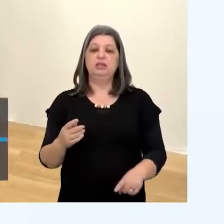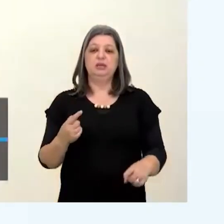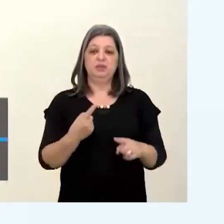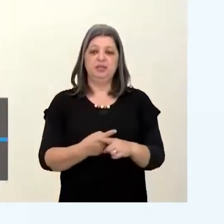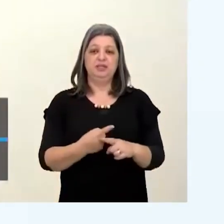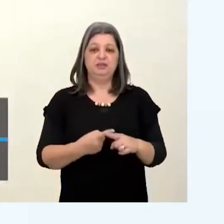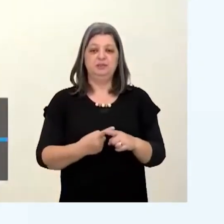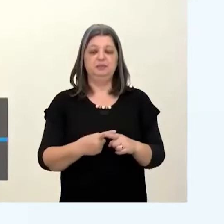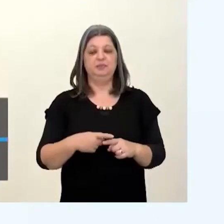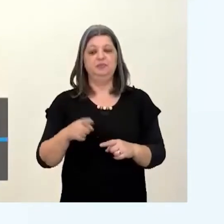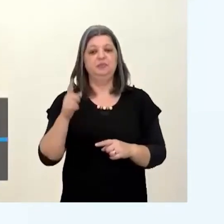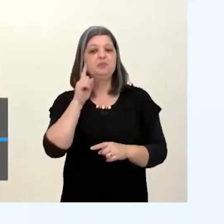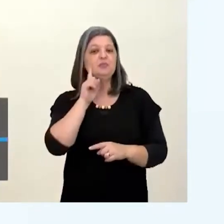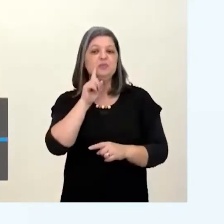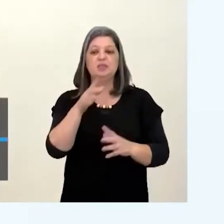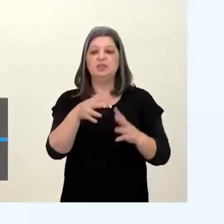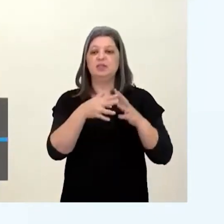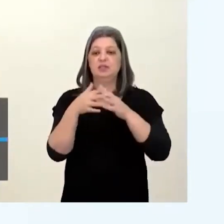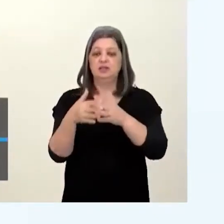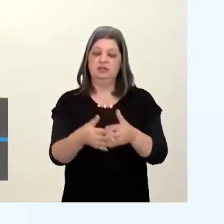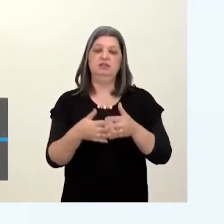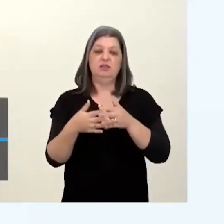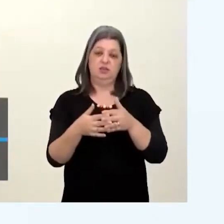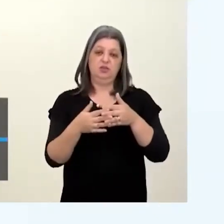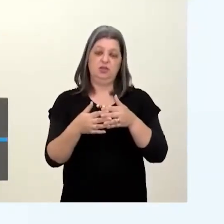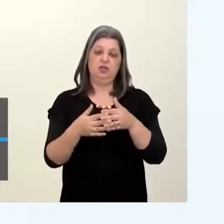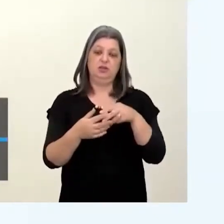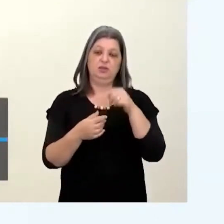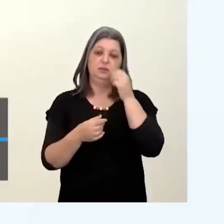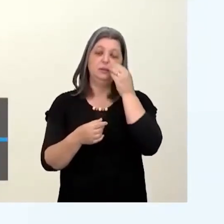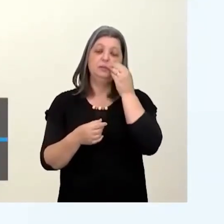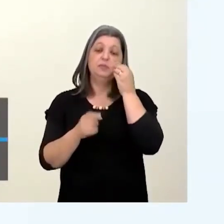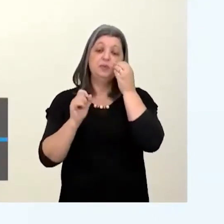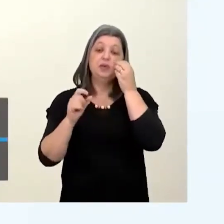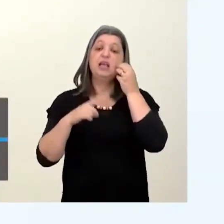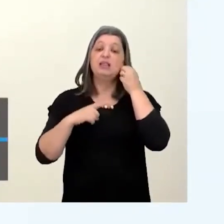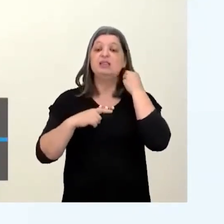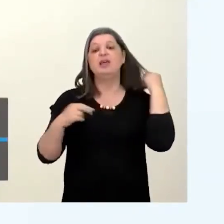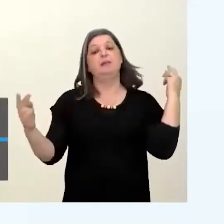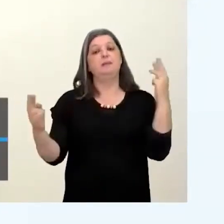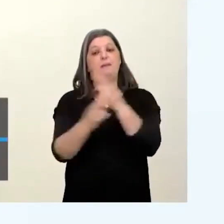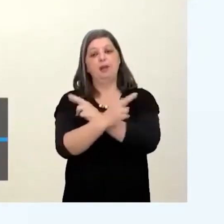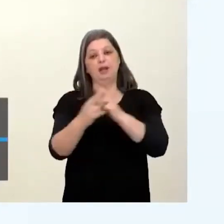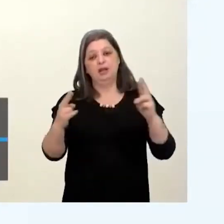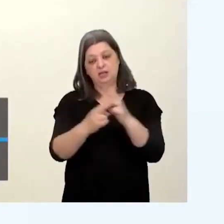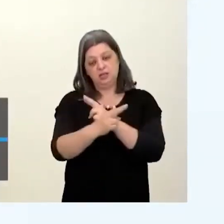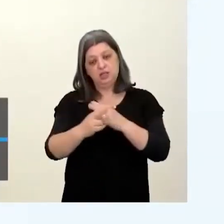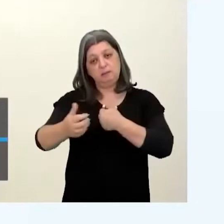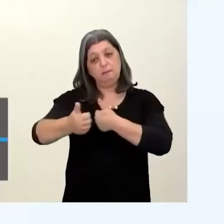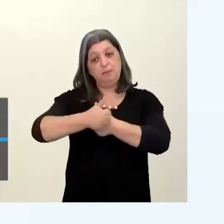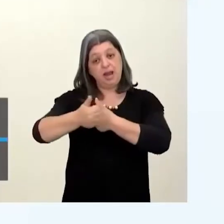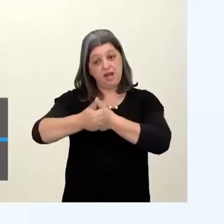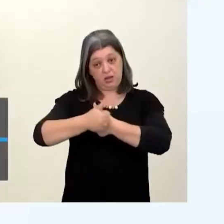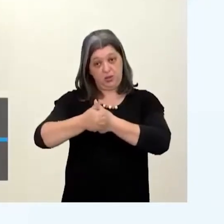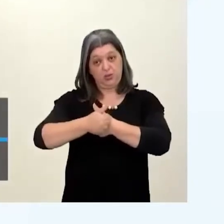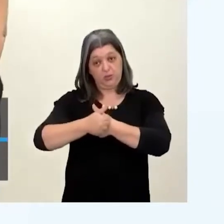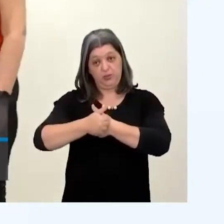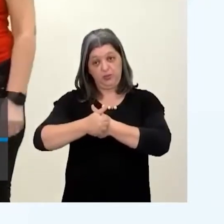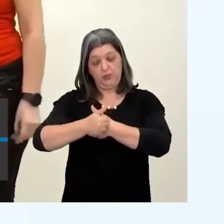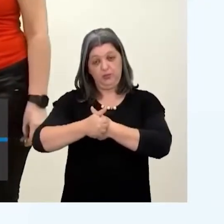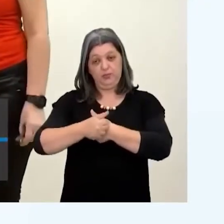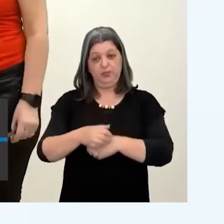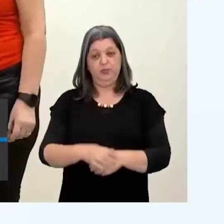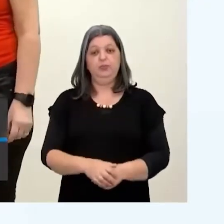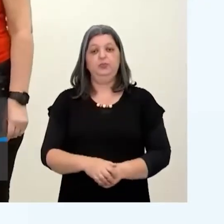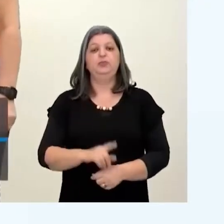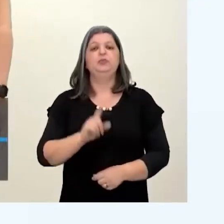Dos americanos, principalmente, que é quando com quem a gente tem relações, né, mais próximas. Então, eu acho muito importante.